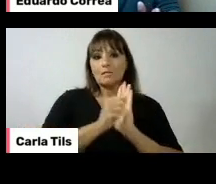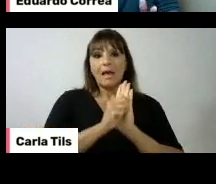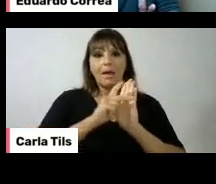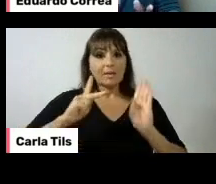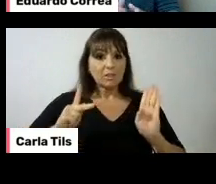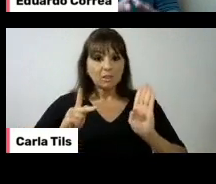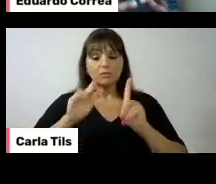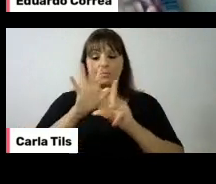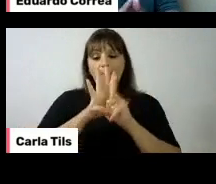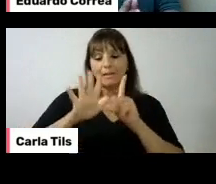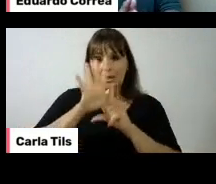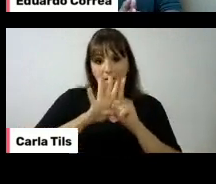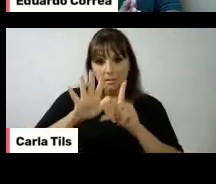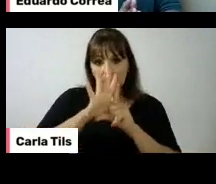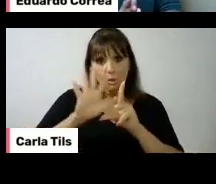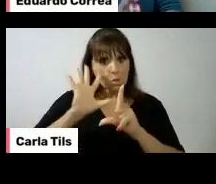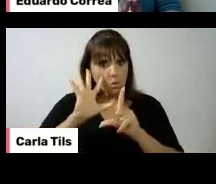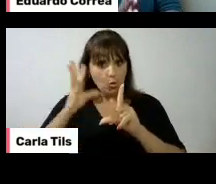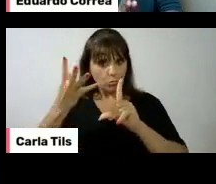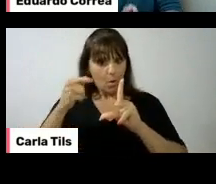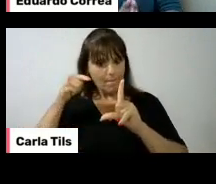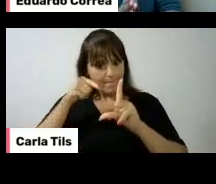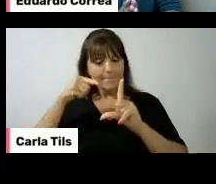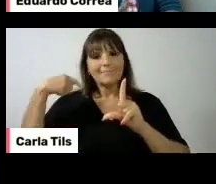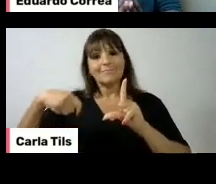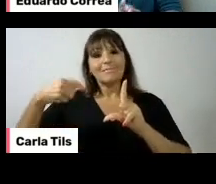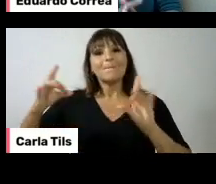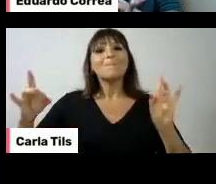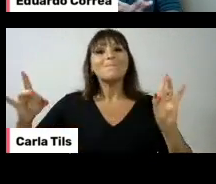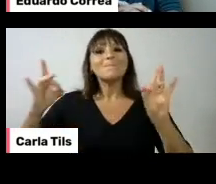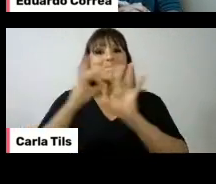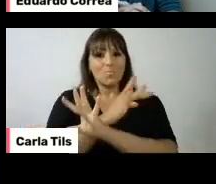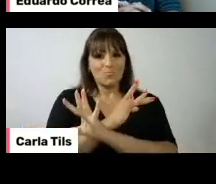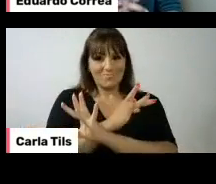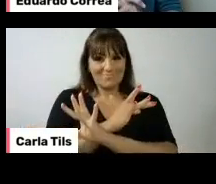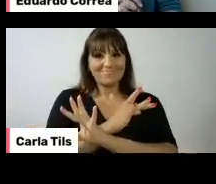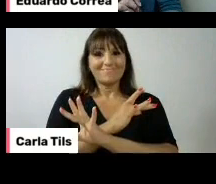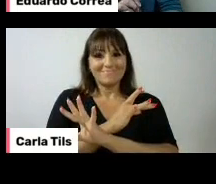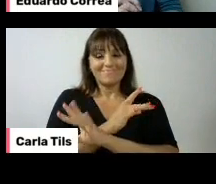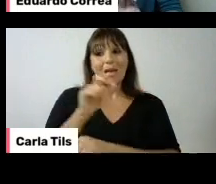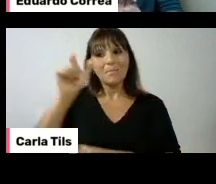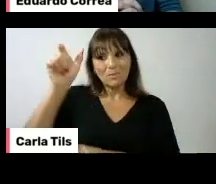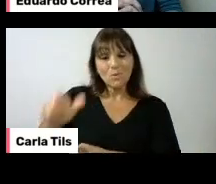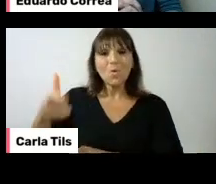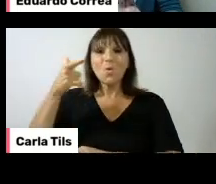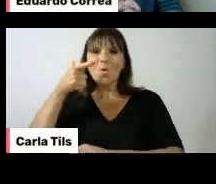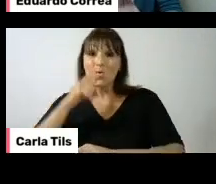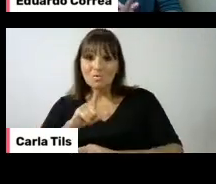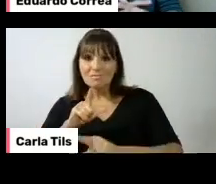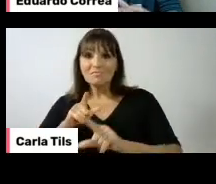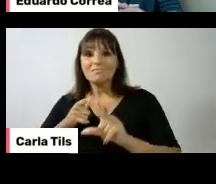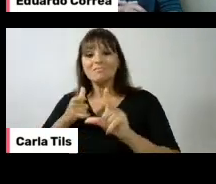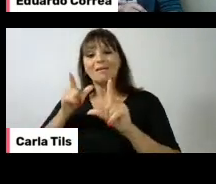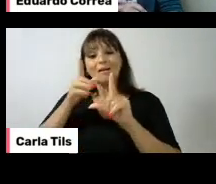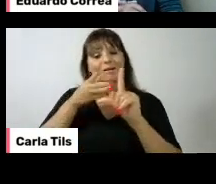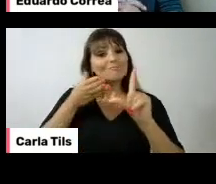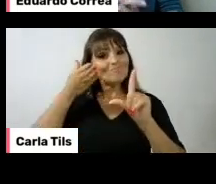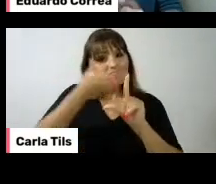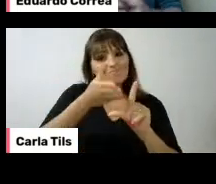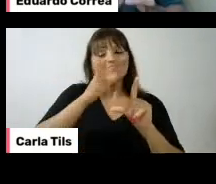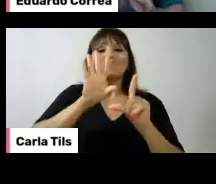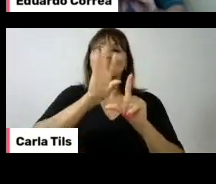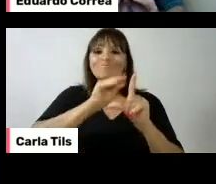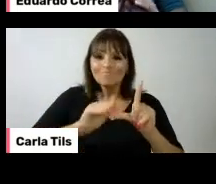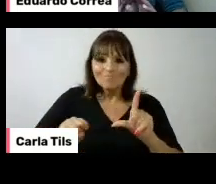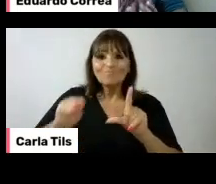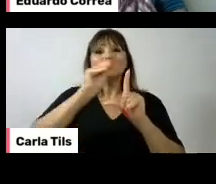solução tem que estar pronta para que aquela pessoa possa navegar da forma que ela quiser.